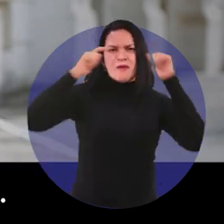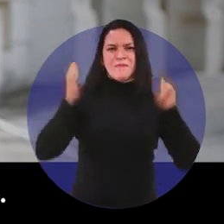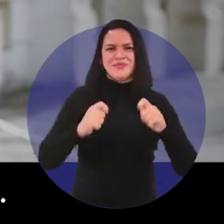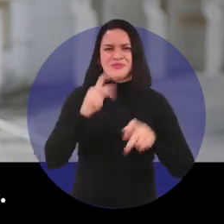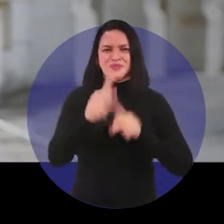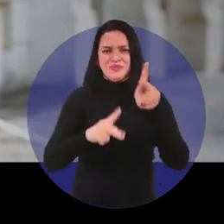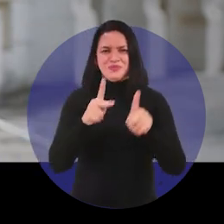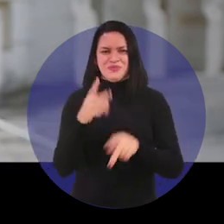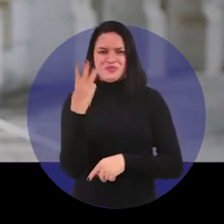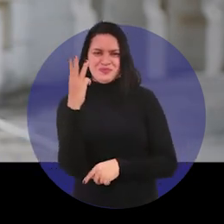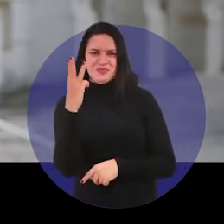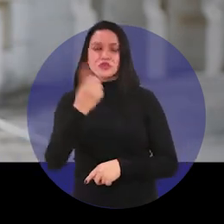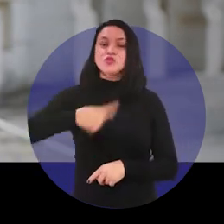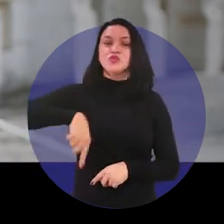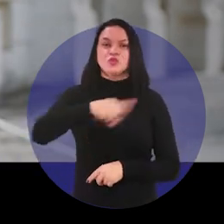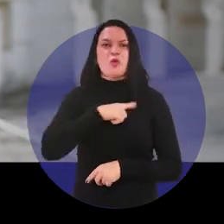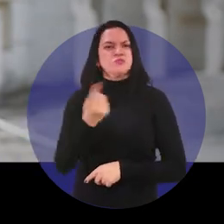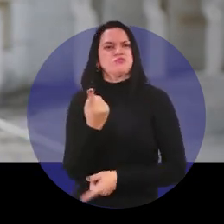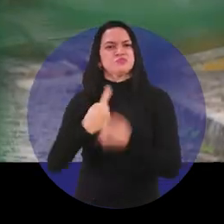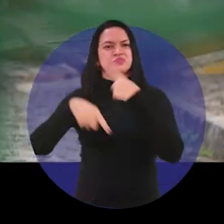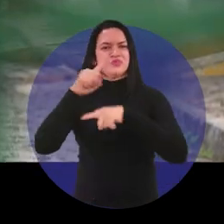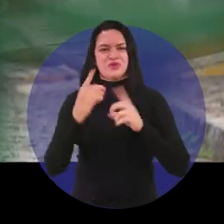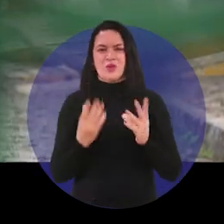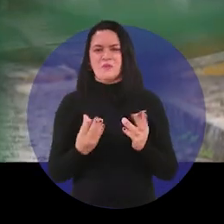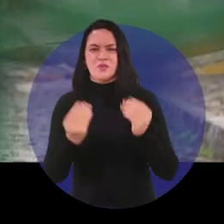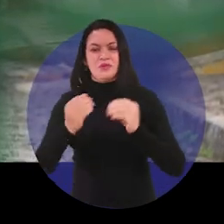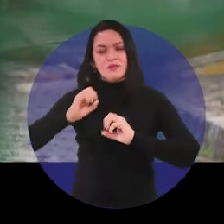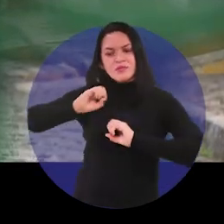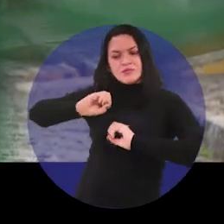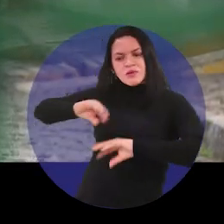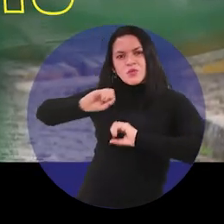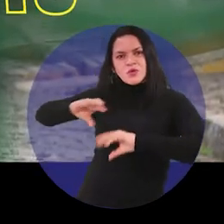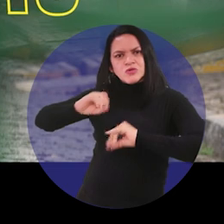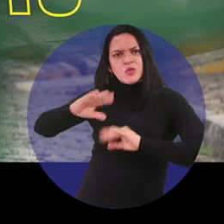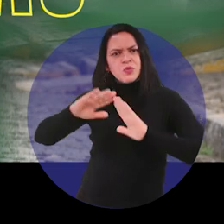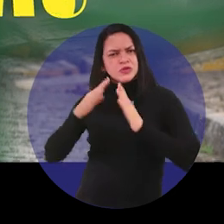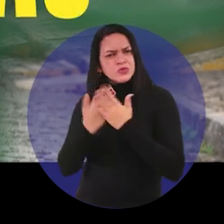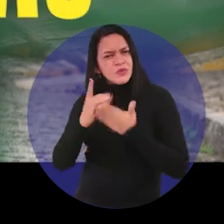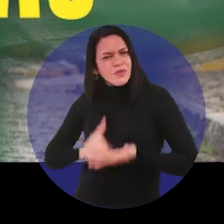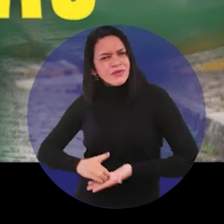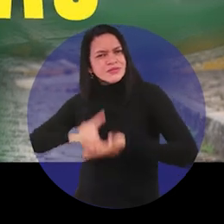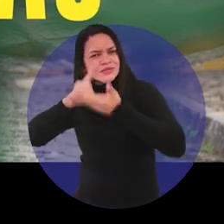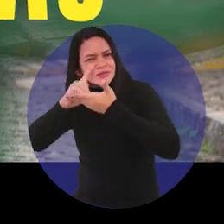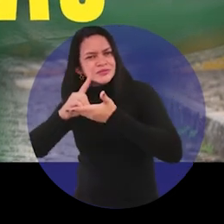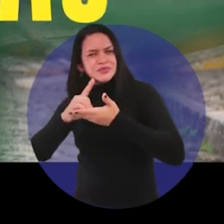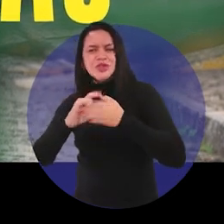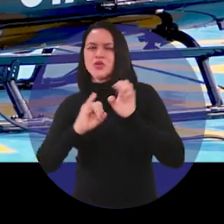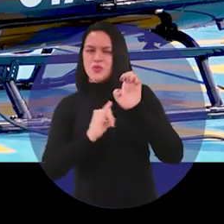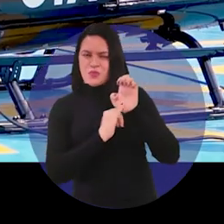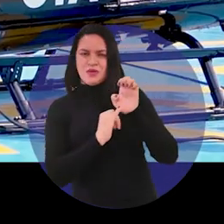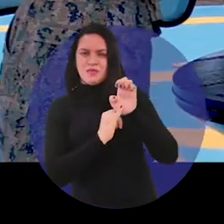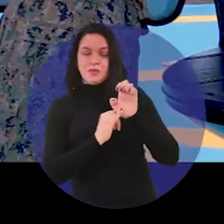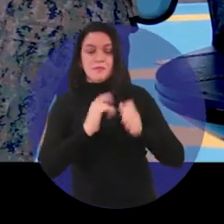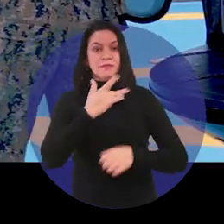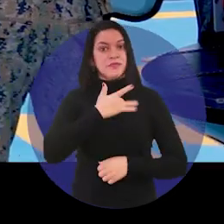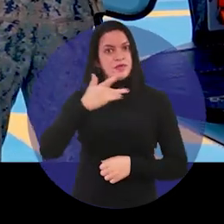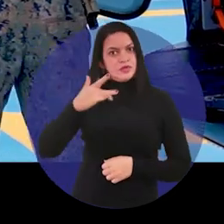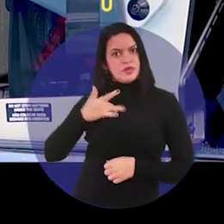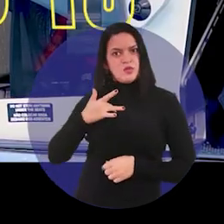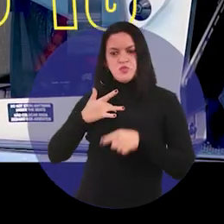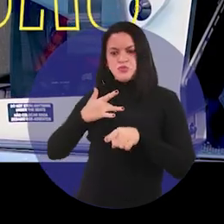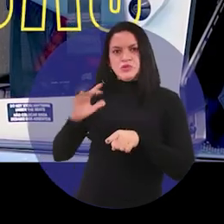povo maranhense. E nós avançamos muito. Na educação, com as escolas dignas e com os iemas. Na saúde,